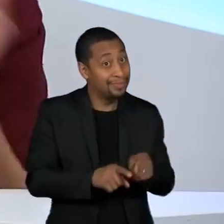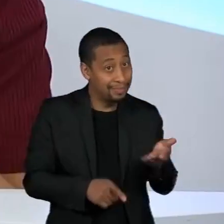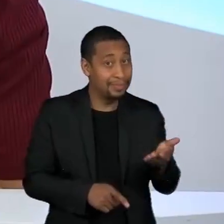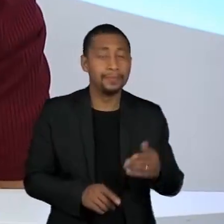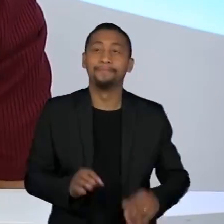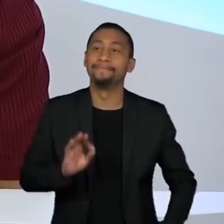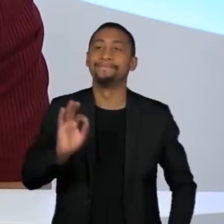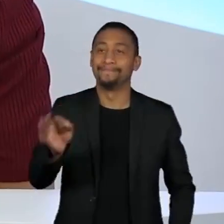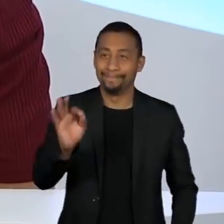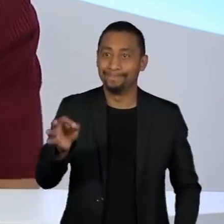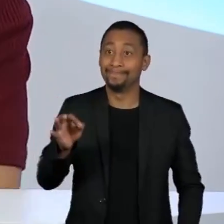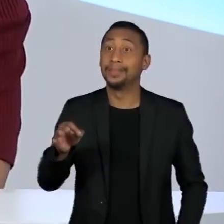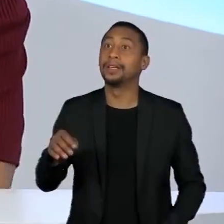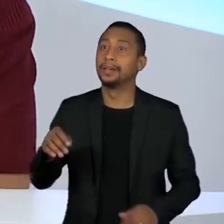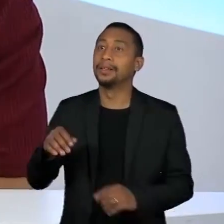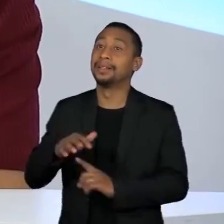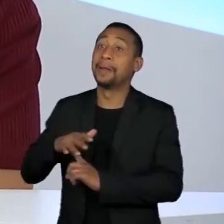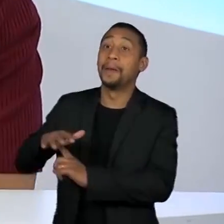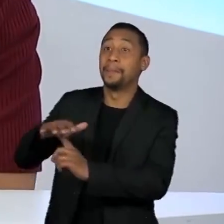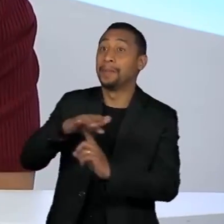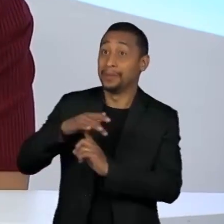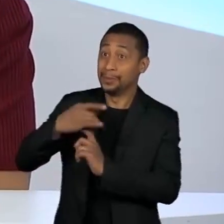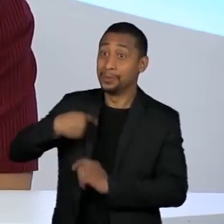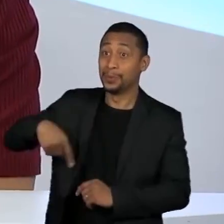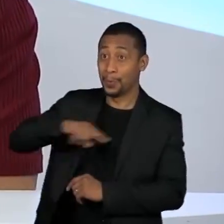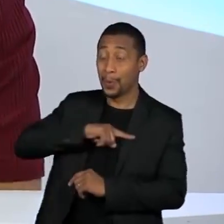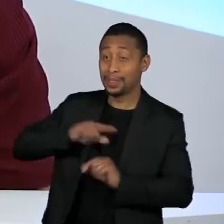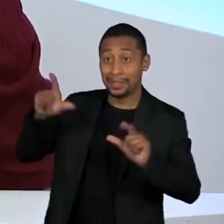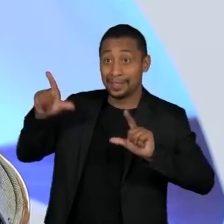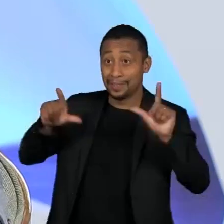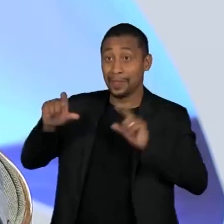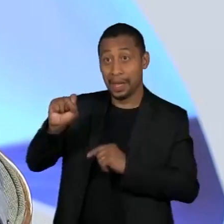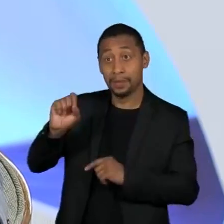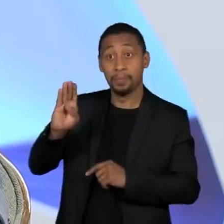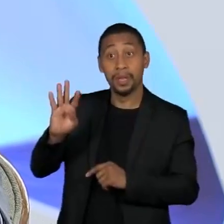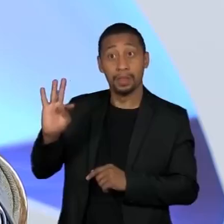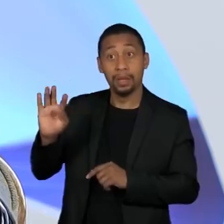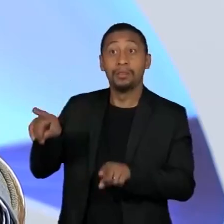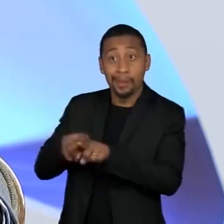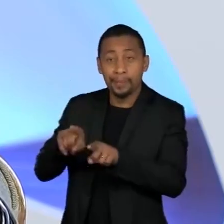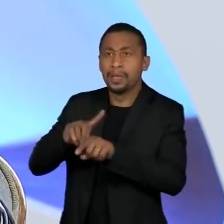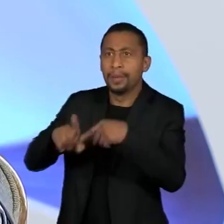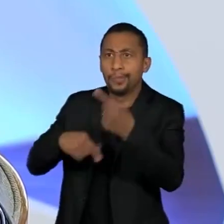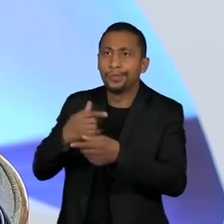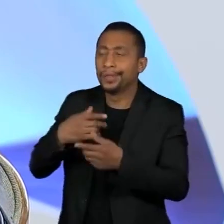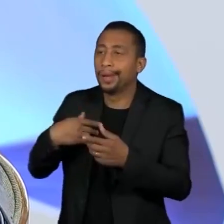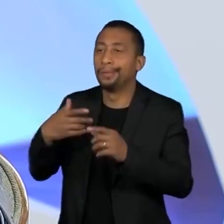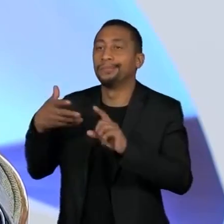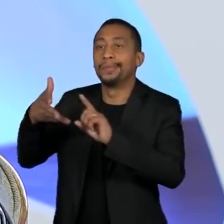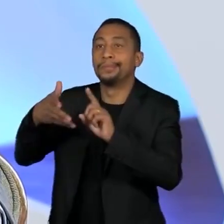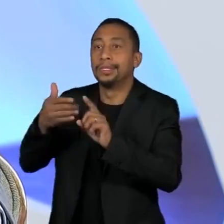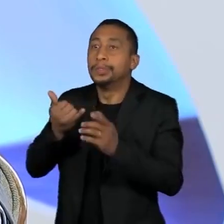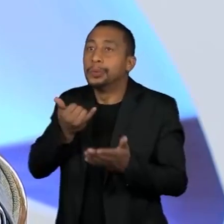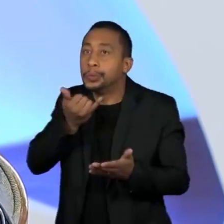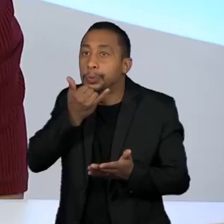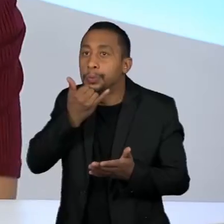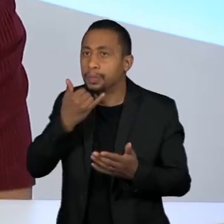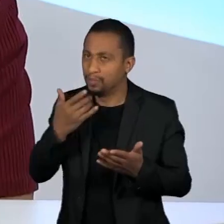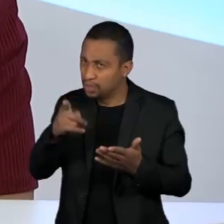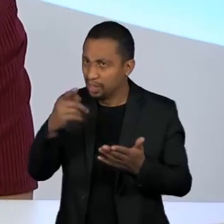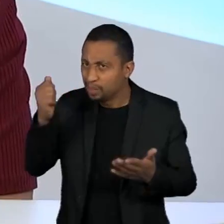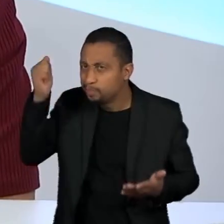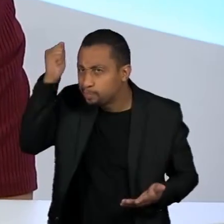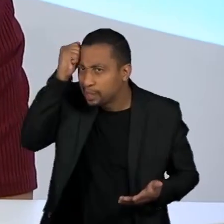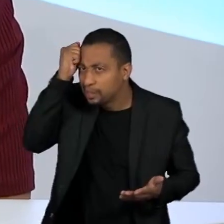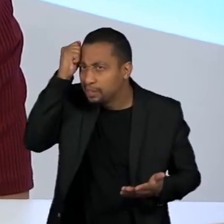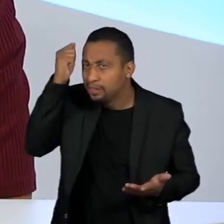não e ela contou na praça Nossa também que depois vocês fizeram um pedido de desculpa você se arrepende de ter feito esse pedido e o que